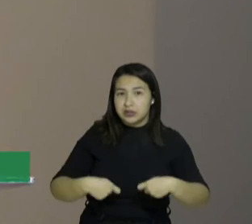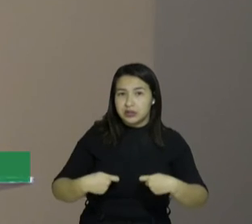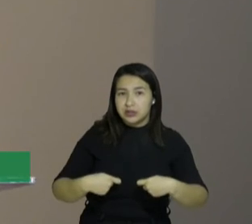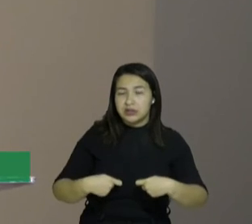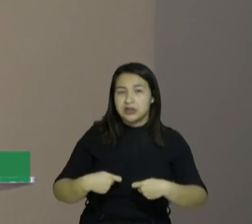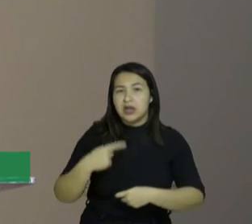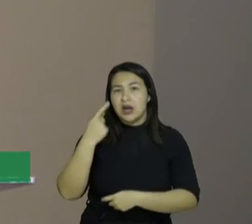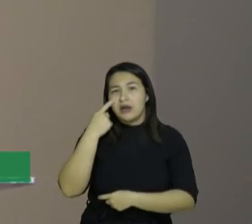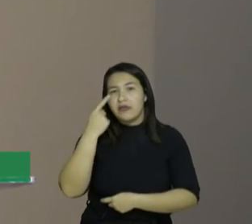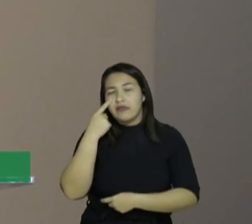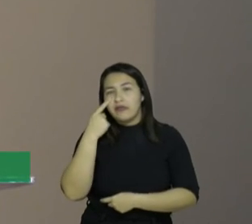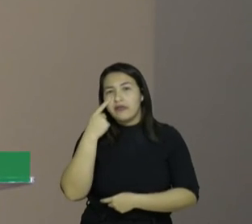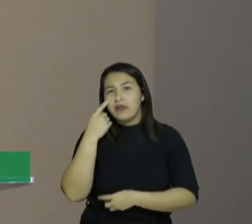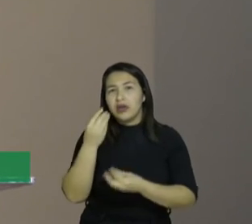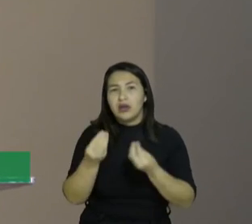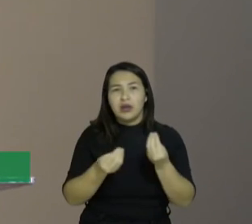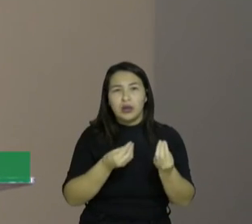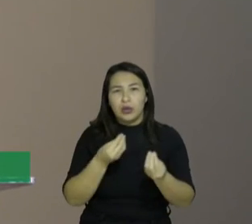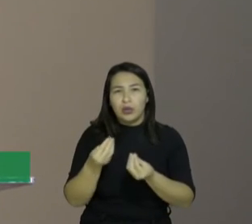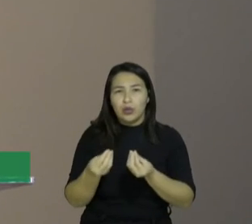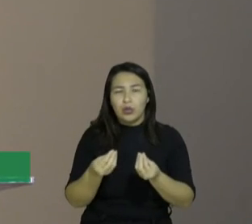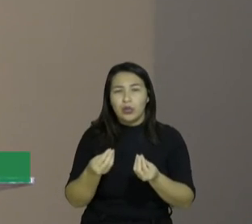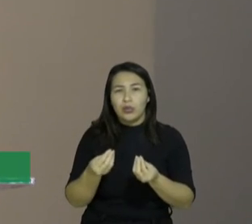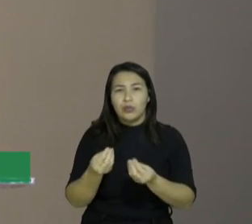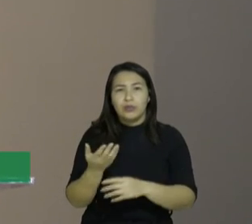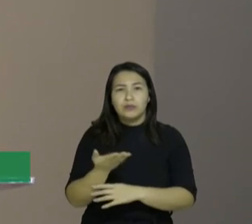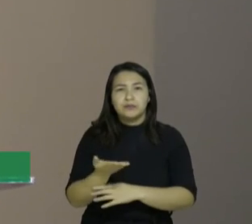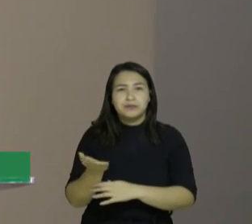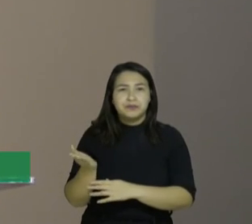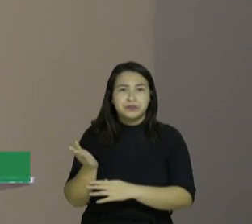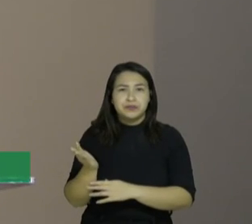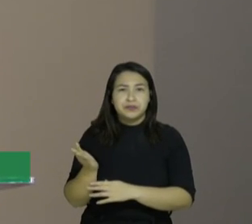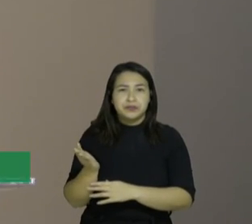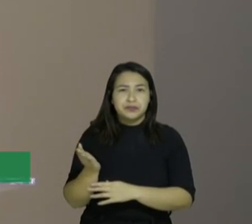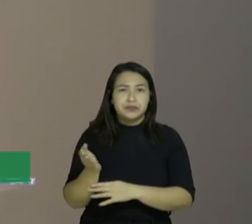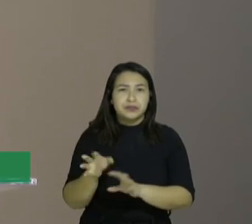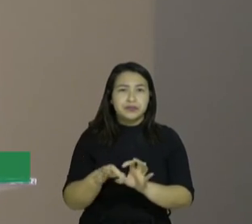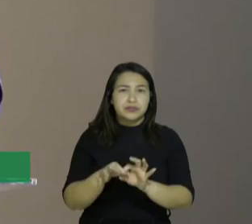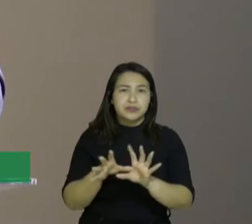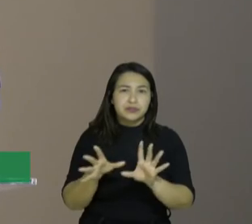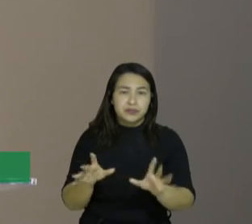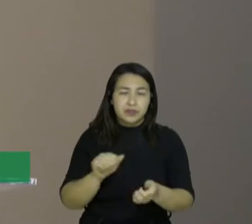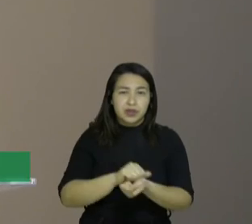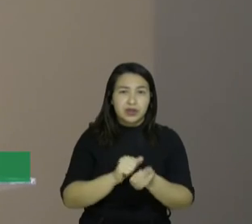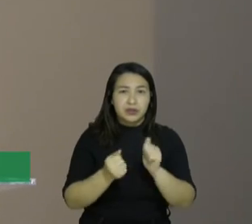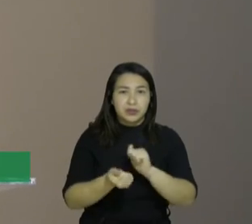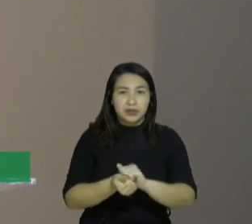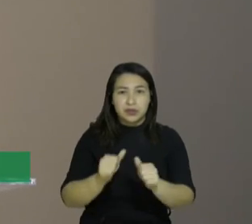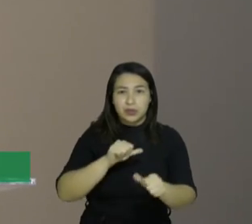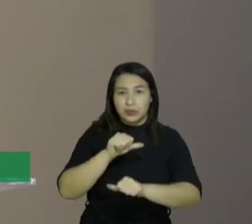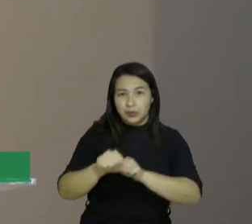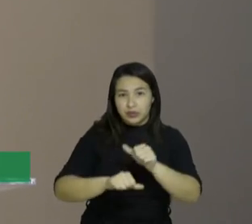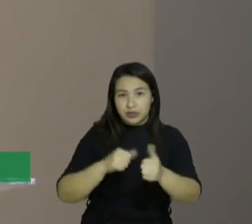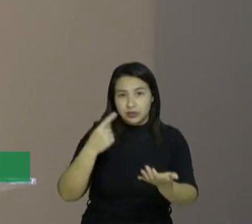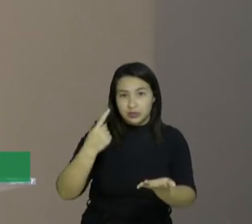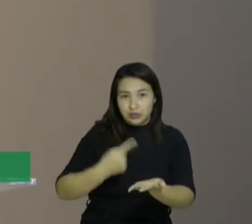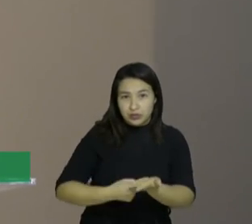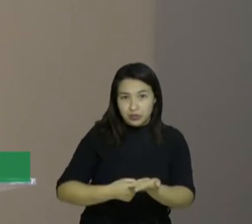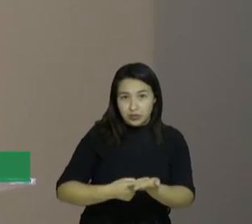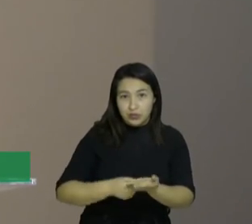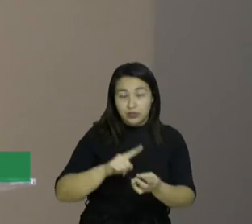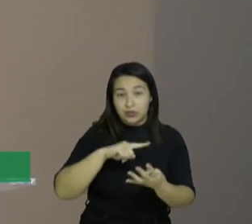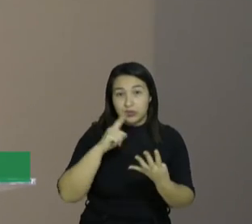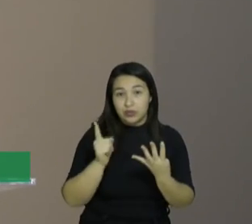revisão e acompanhamento sejam estabelecidos e que permitam adaptações e modificações No acordo e